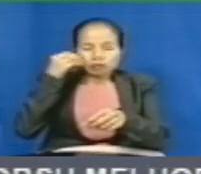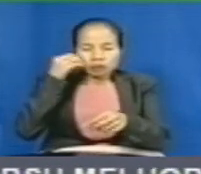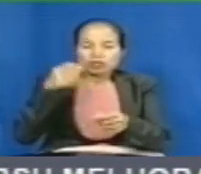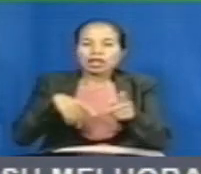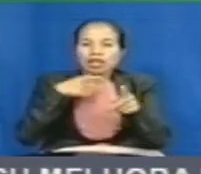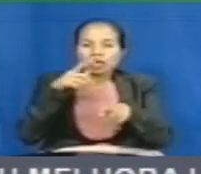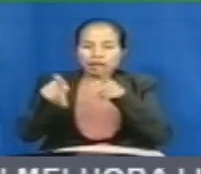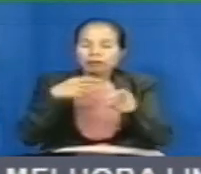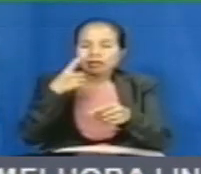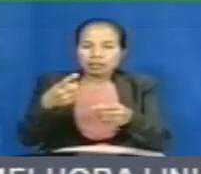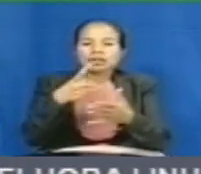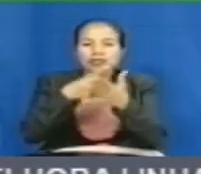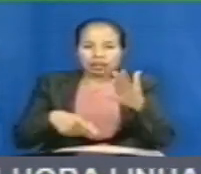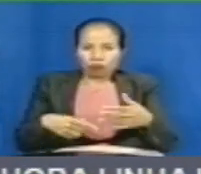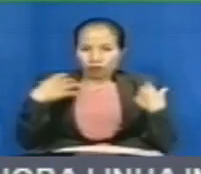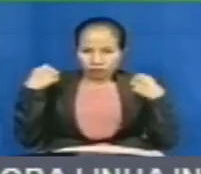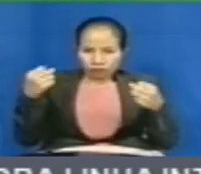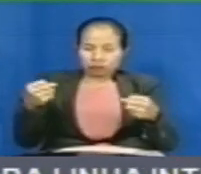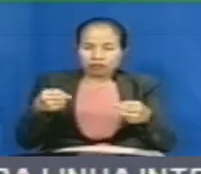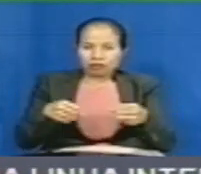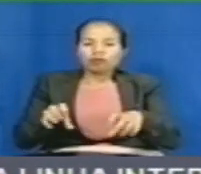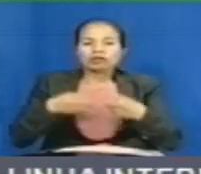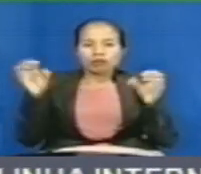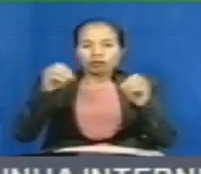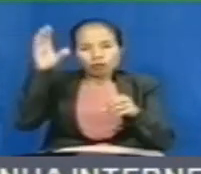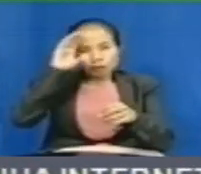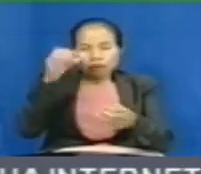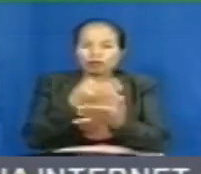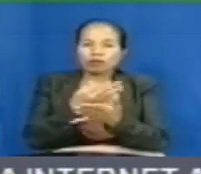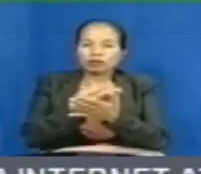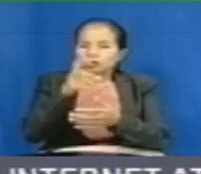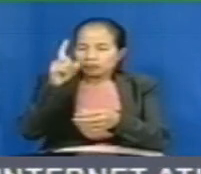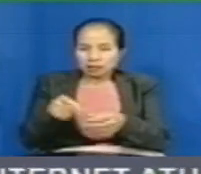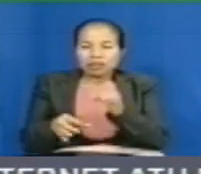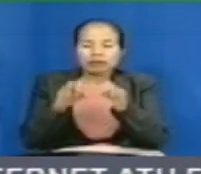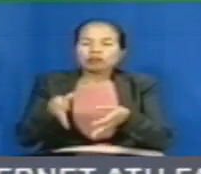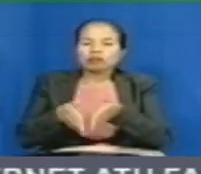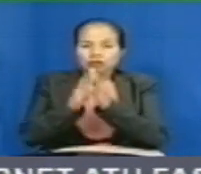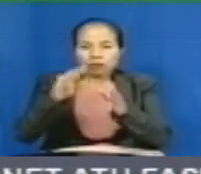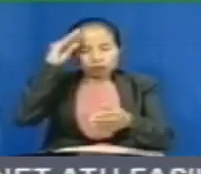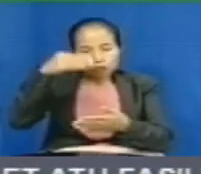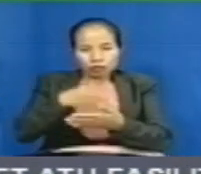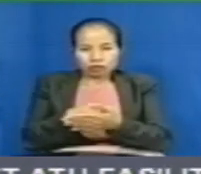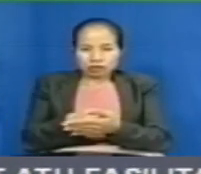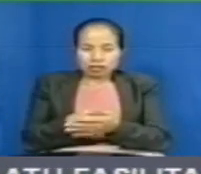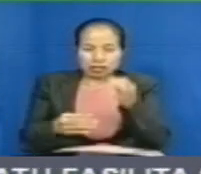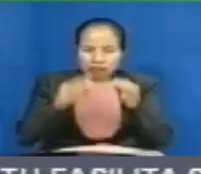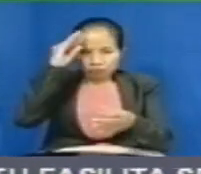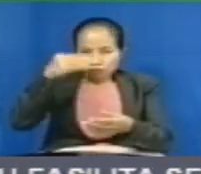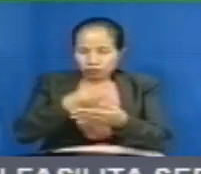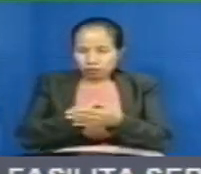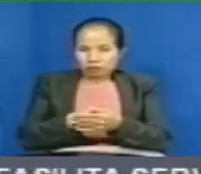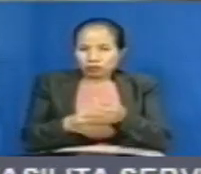Emane one lima nine si forte lan sala bukara si berke oba be husu ba one one sira. Ita ne one sira mos na medidas ne atu foi ita lor